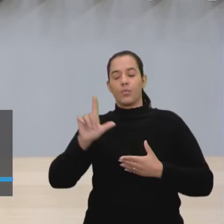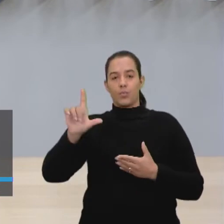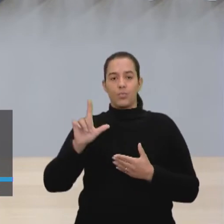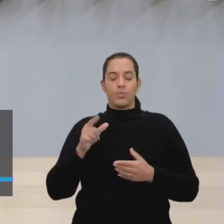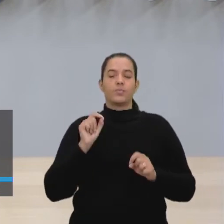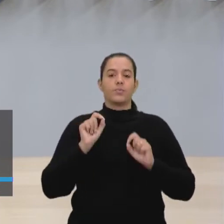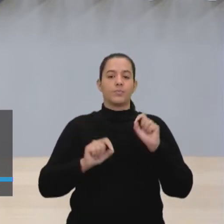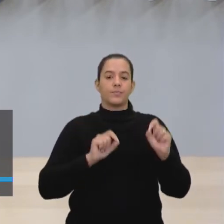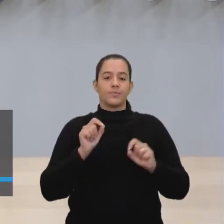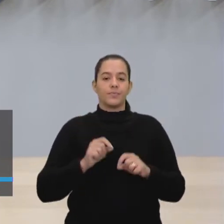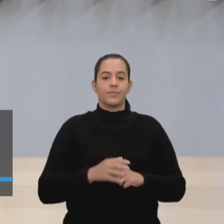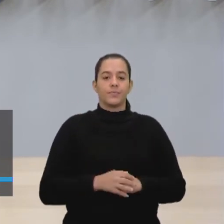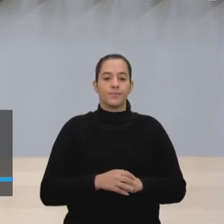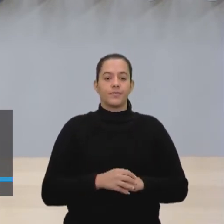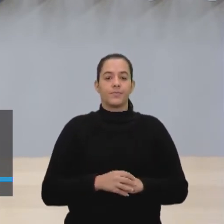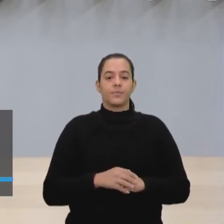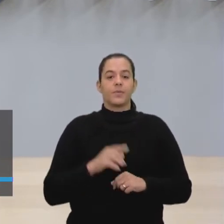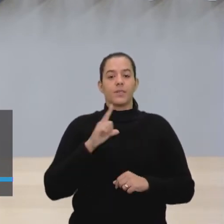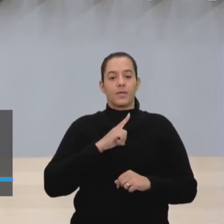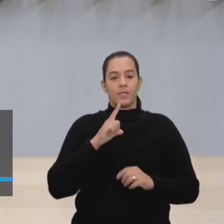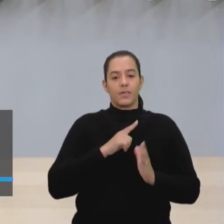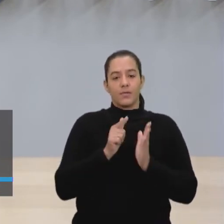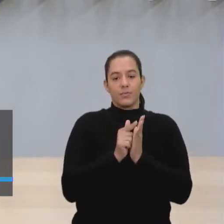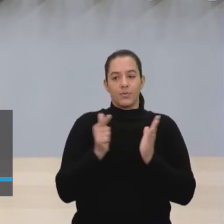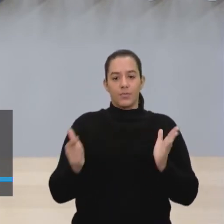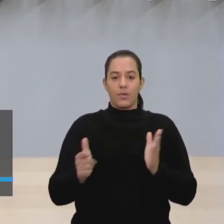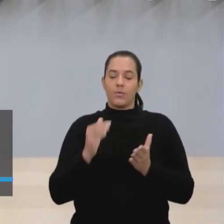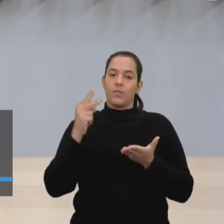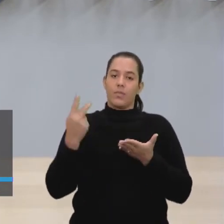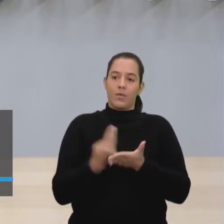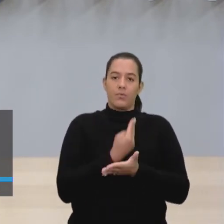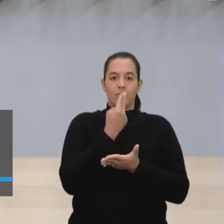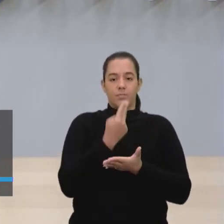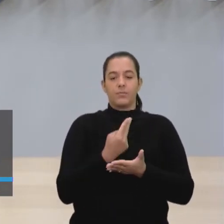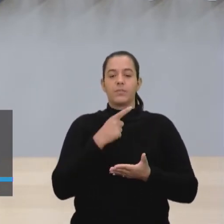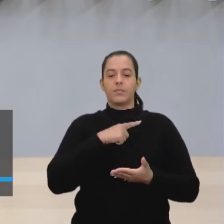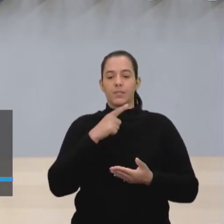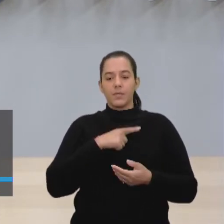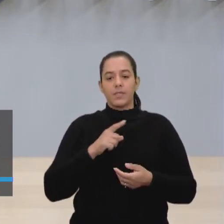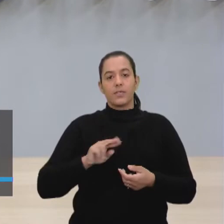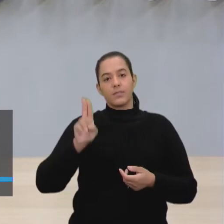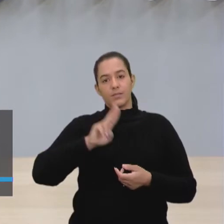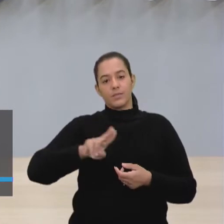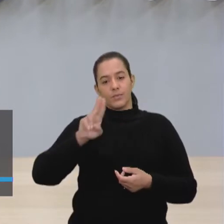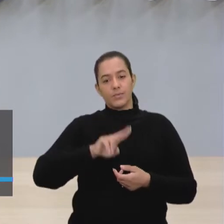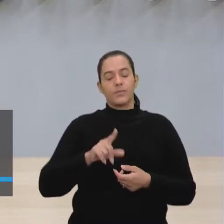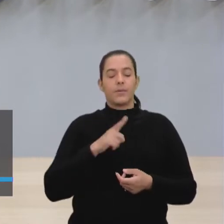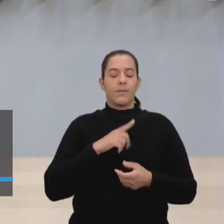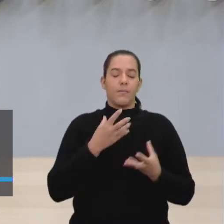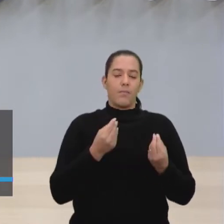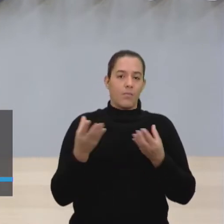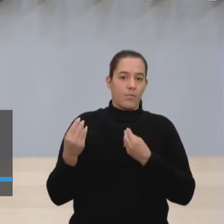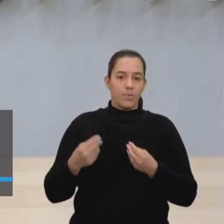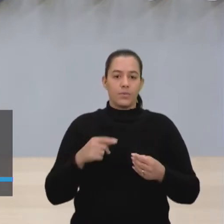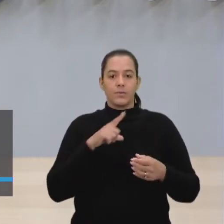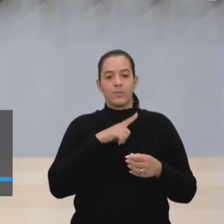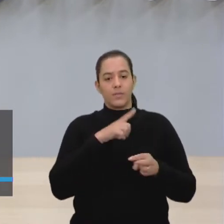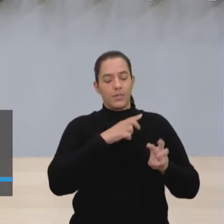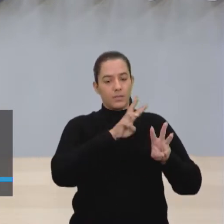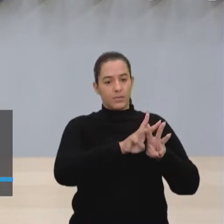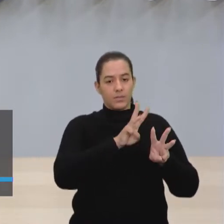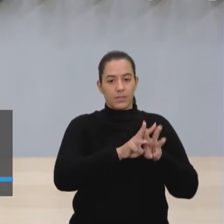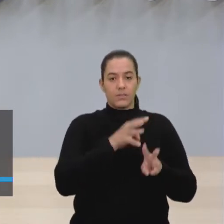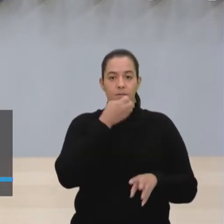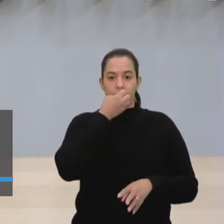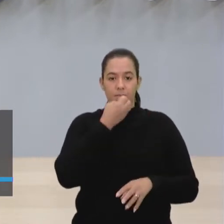material que é tirado do Jornal da USP, que é um material que a gente usa muito, né? Um site que a gente usa muito, tem muito material bom. E aqui a